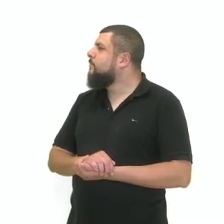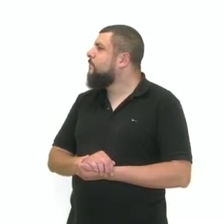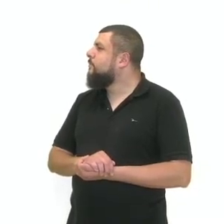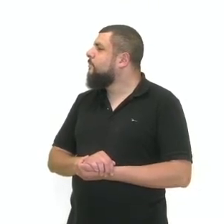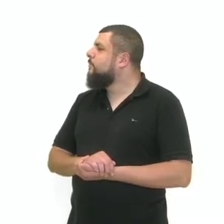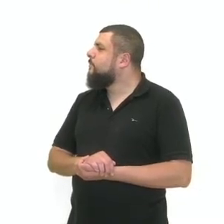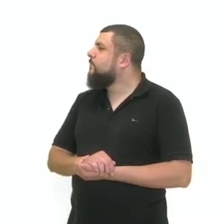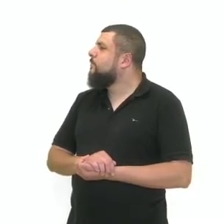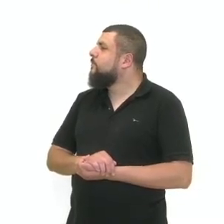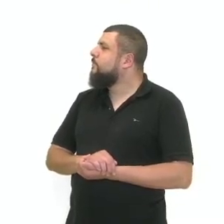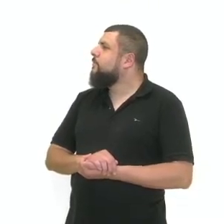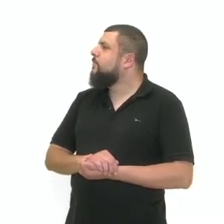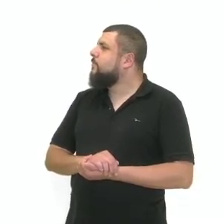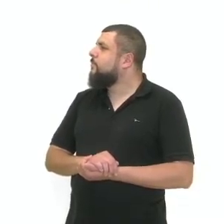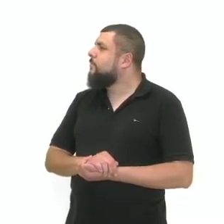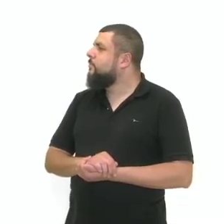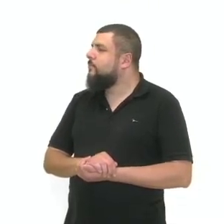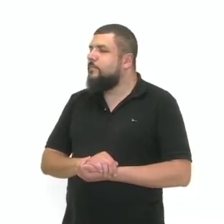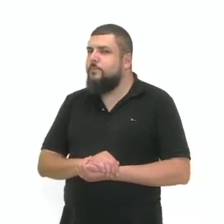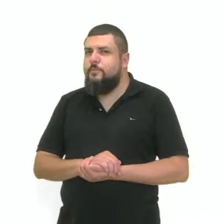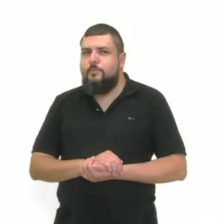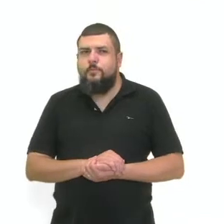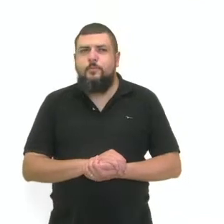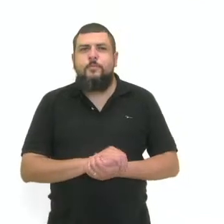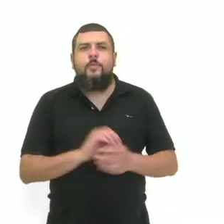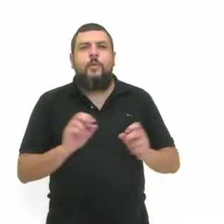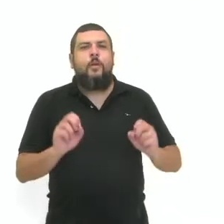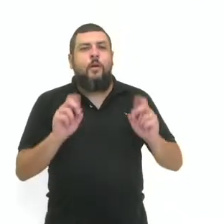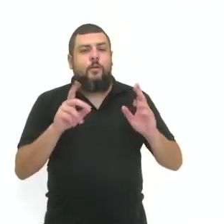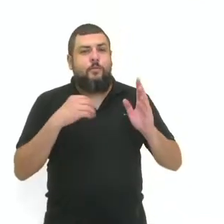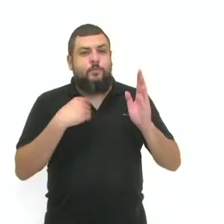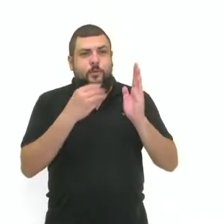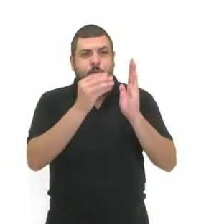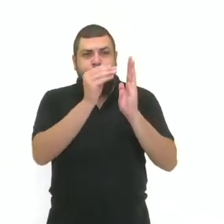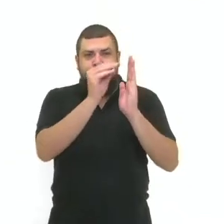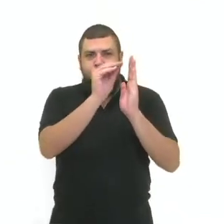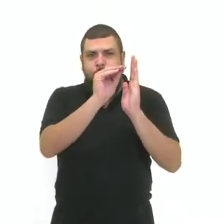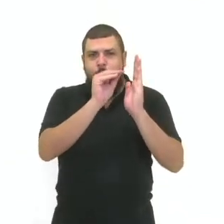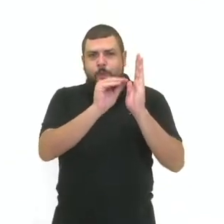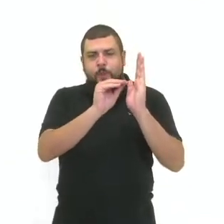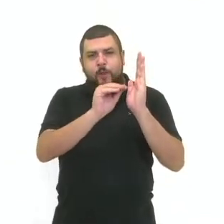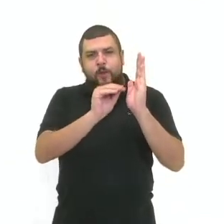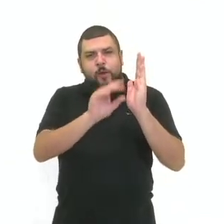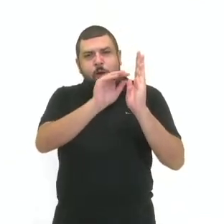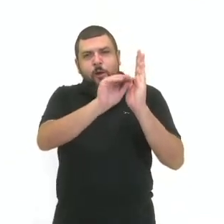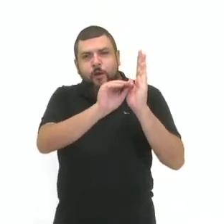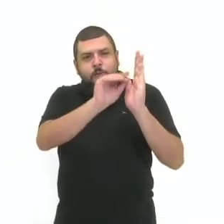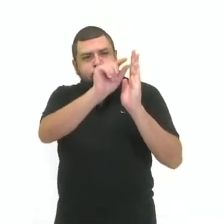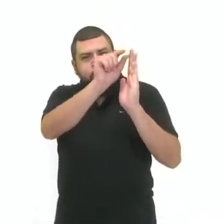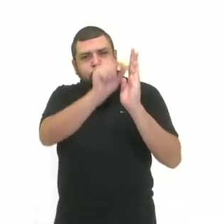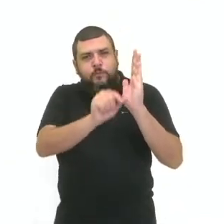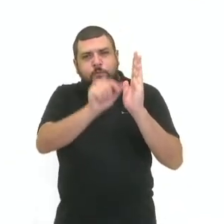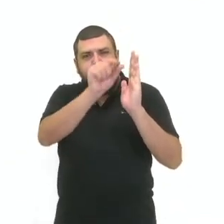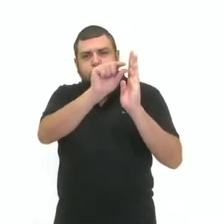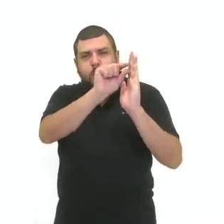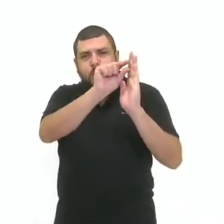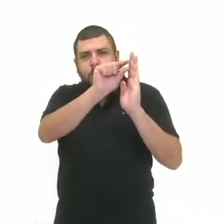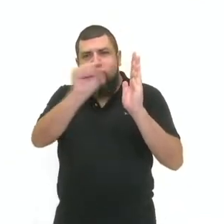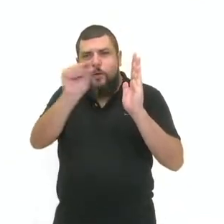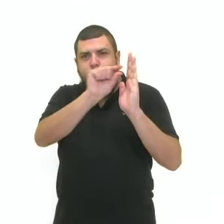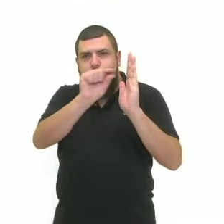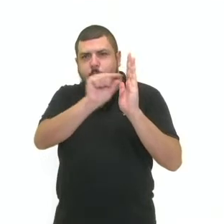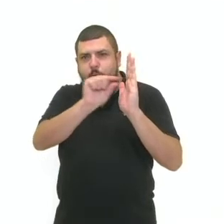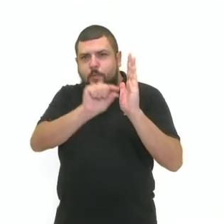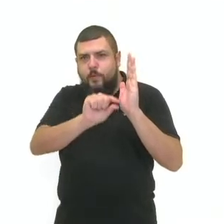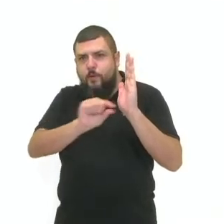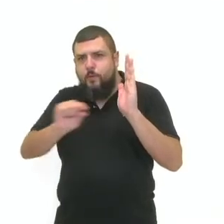completei praticamente todos, aliás, todos. Linha, coluna.